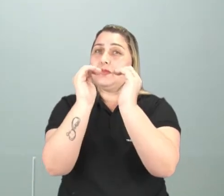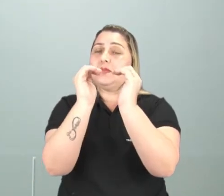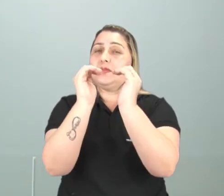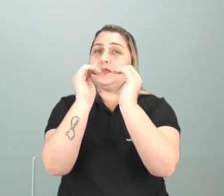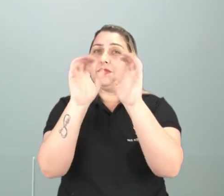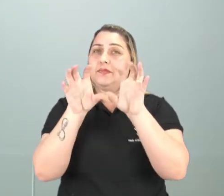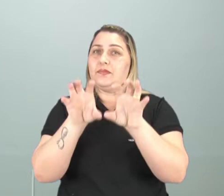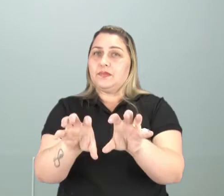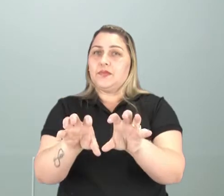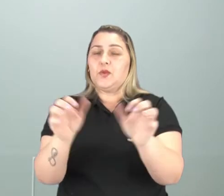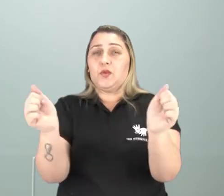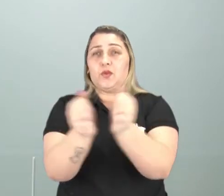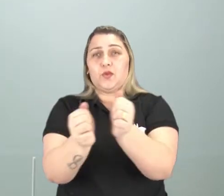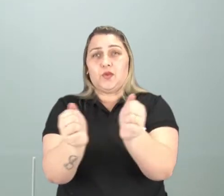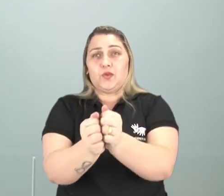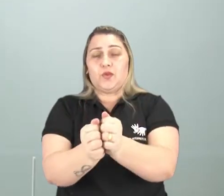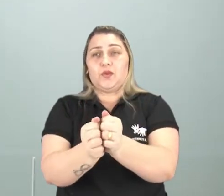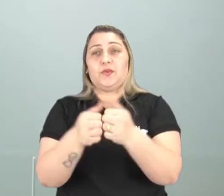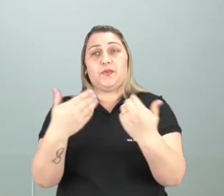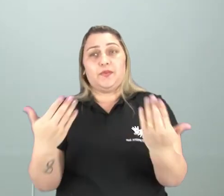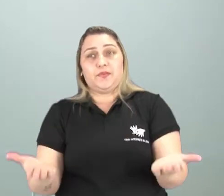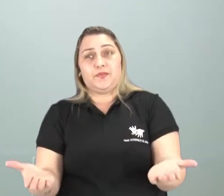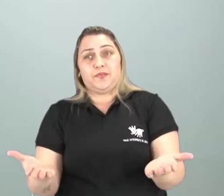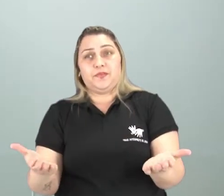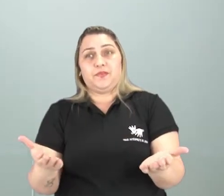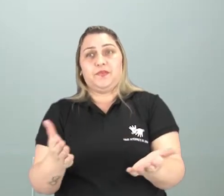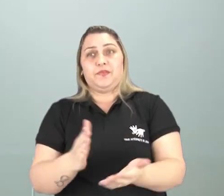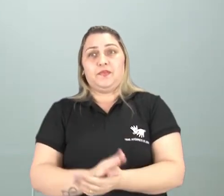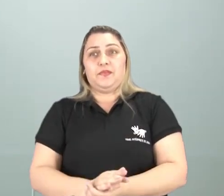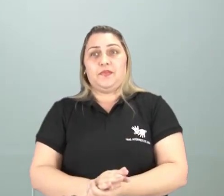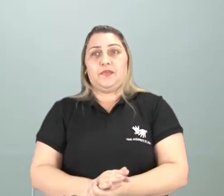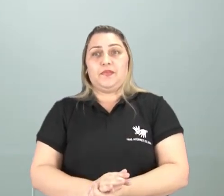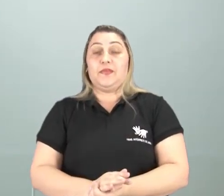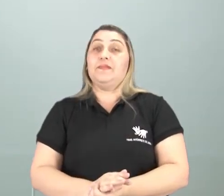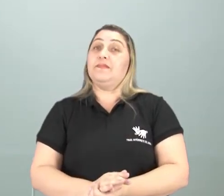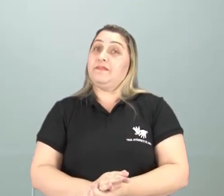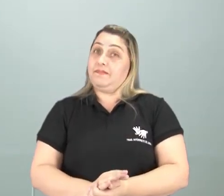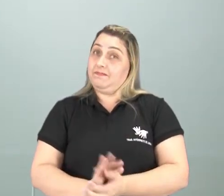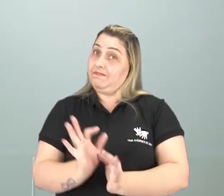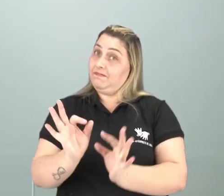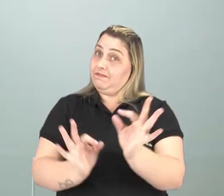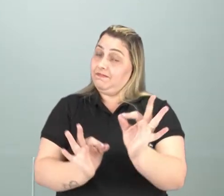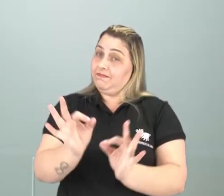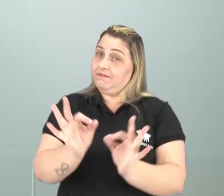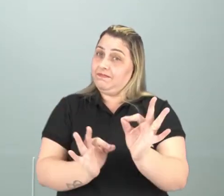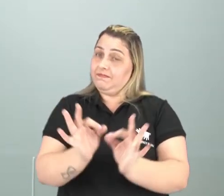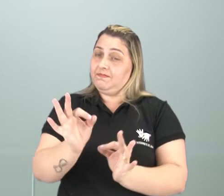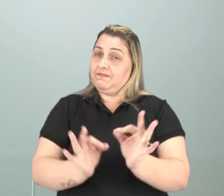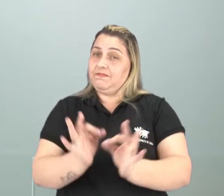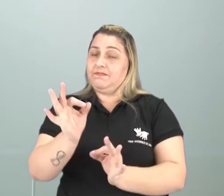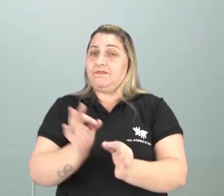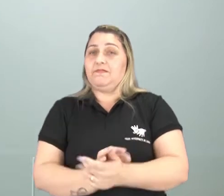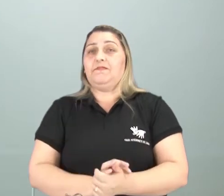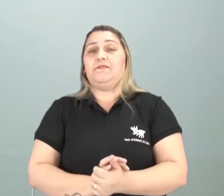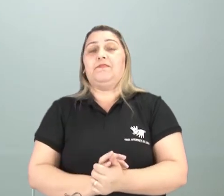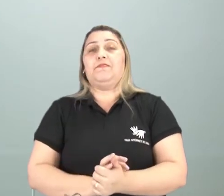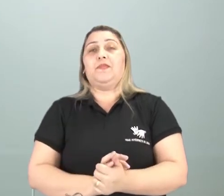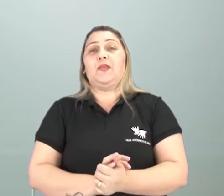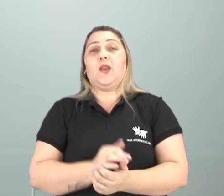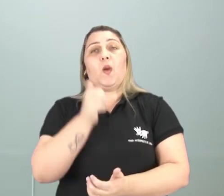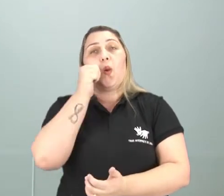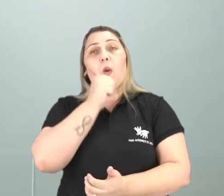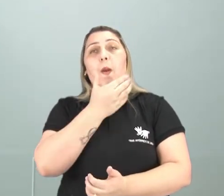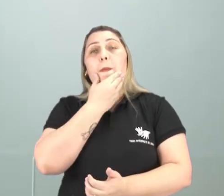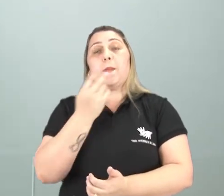da mesma forma juntos não é mesmo essa foi a nossa forma de organizar os